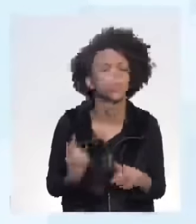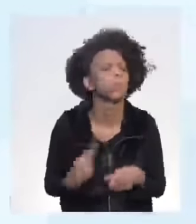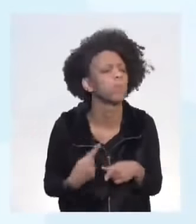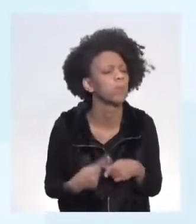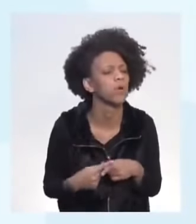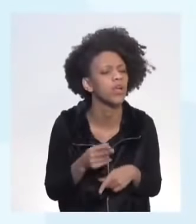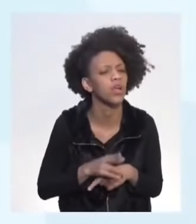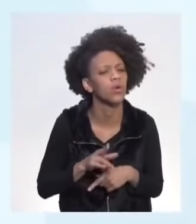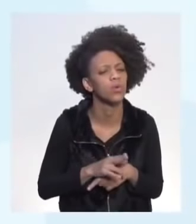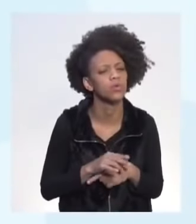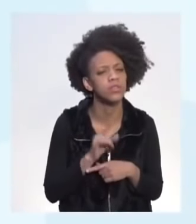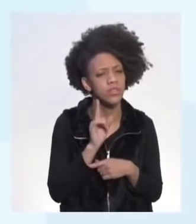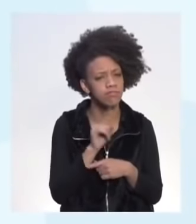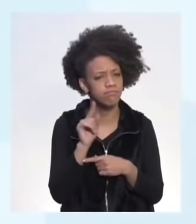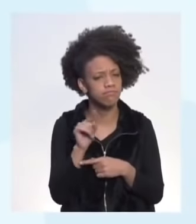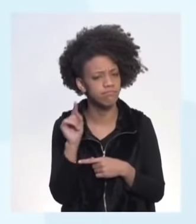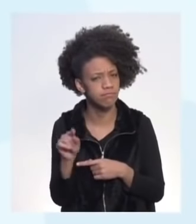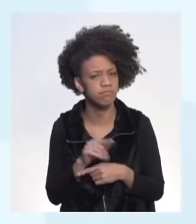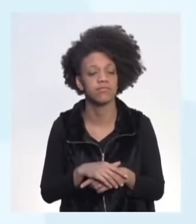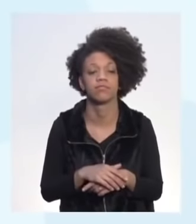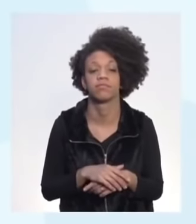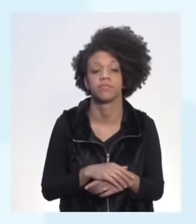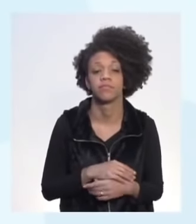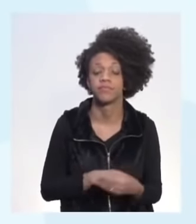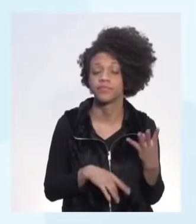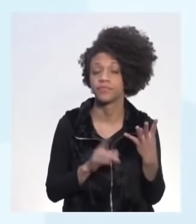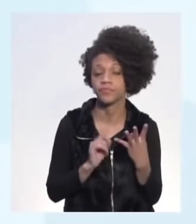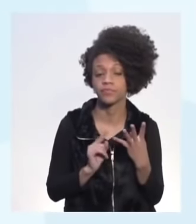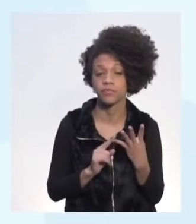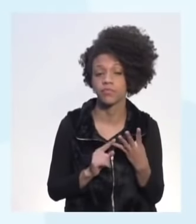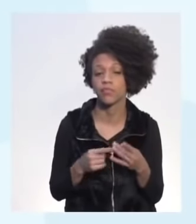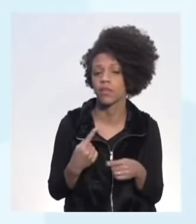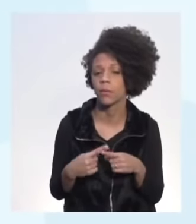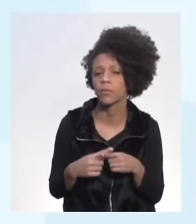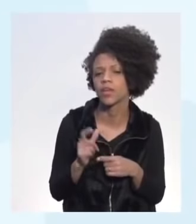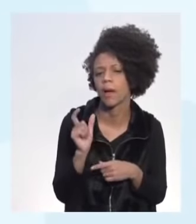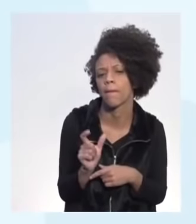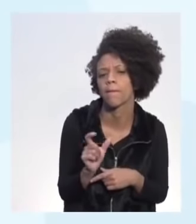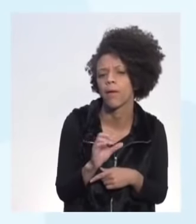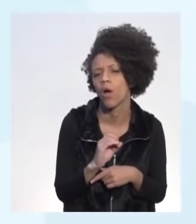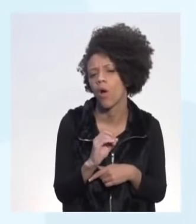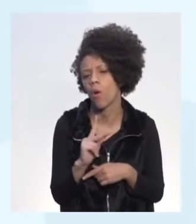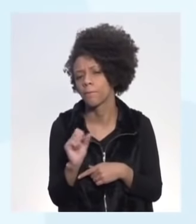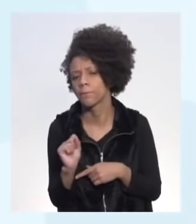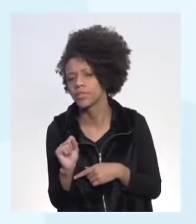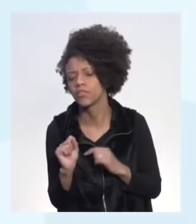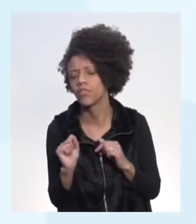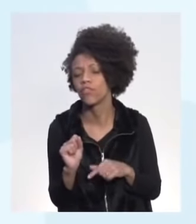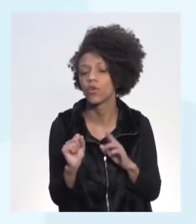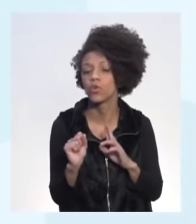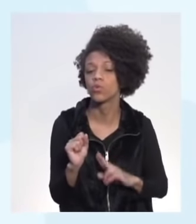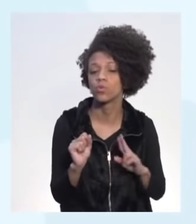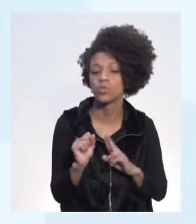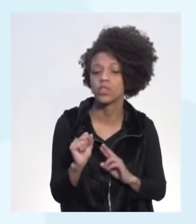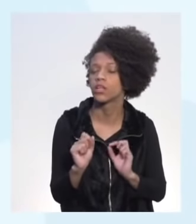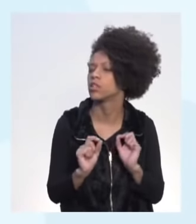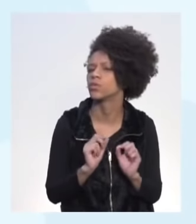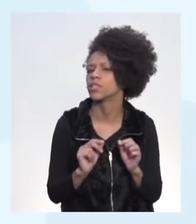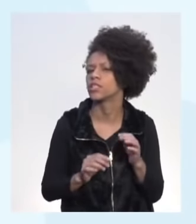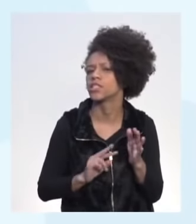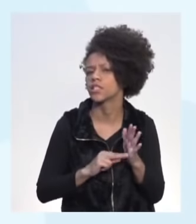será que ele usou a reticências aí, tá? Na 3. E na 4, por que a palavra OPS foi utilizada e o que